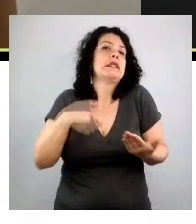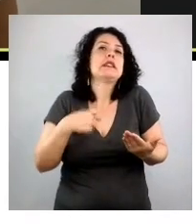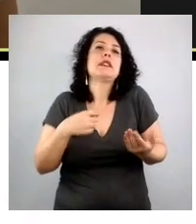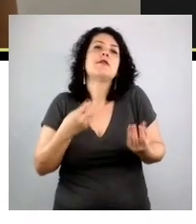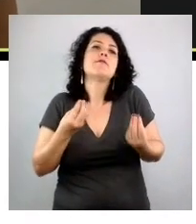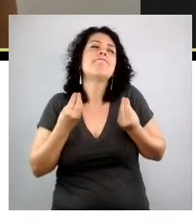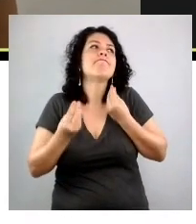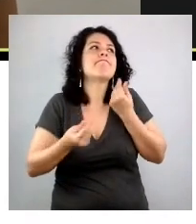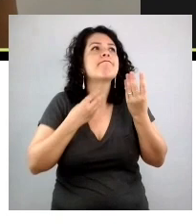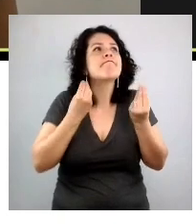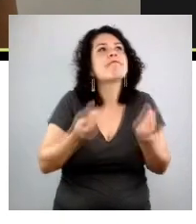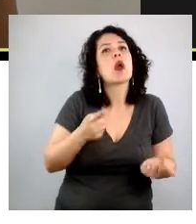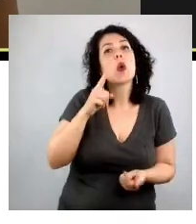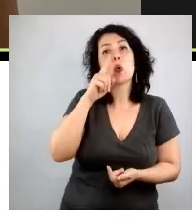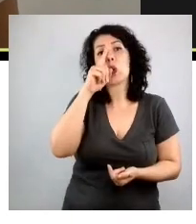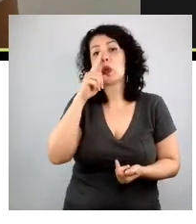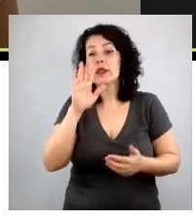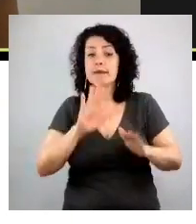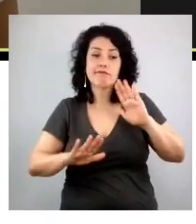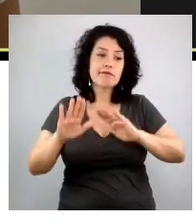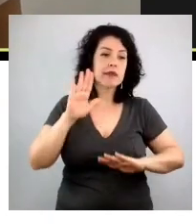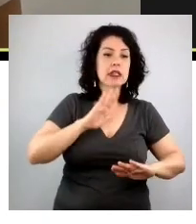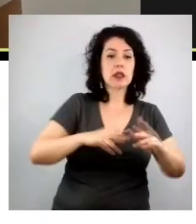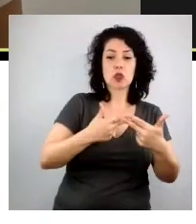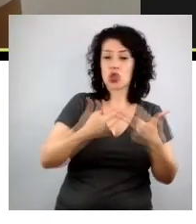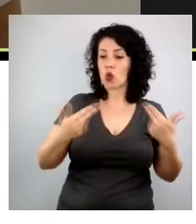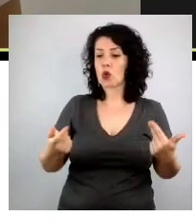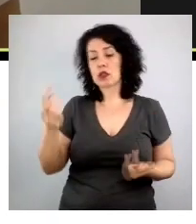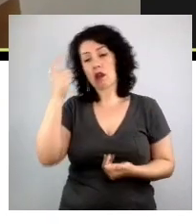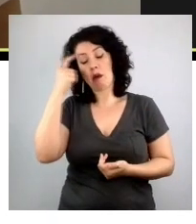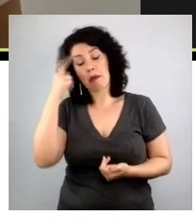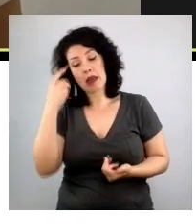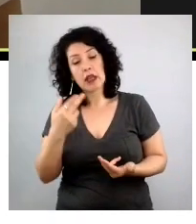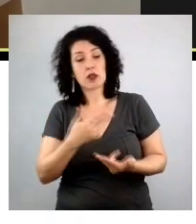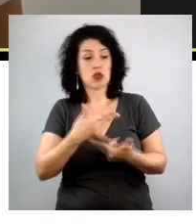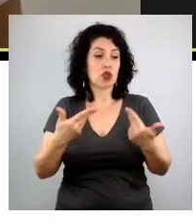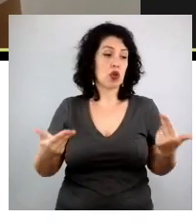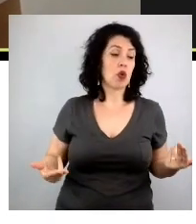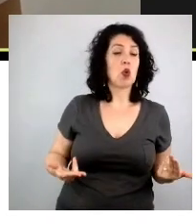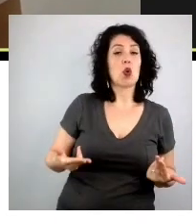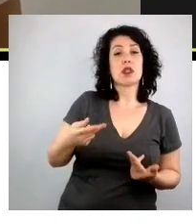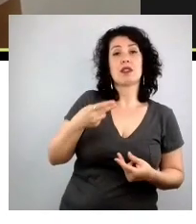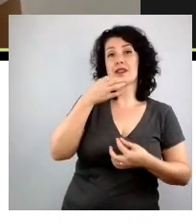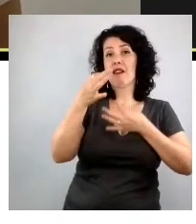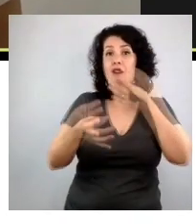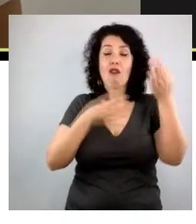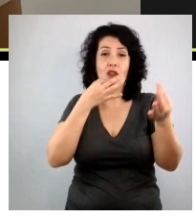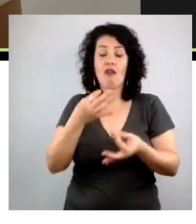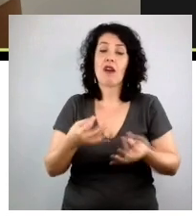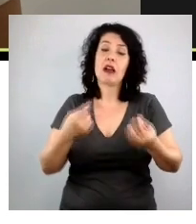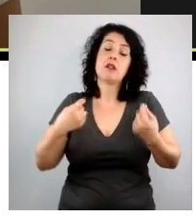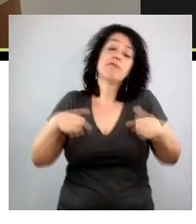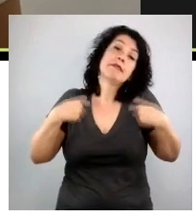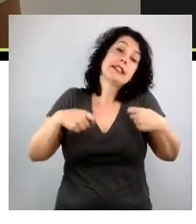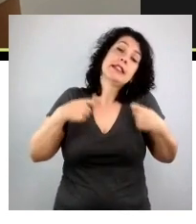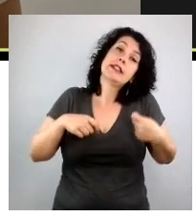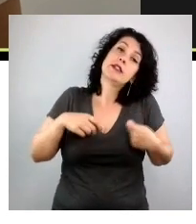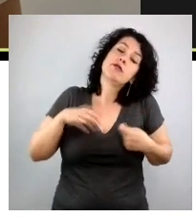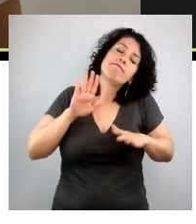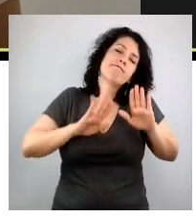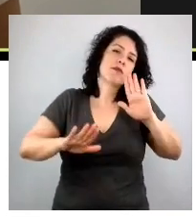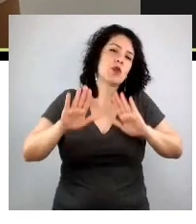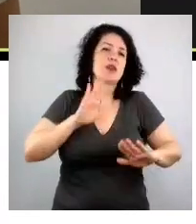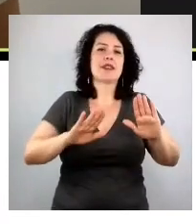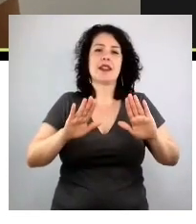podar daquilo que eu penso, daquilo que eu falo, ainda hoje. Assim, é muito... Eu sempre falo que eu fico numa linha muito